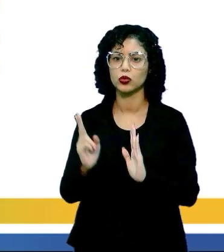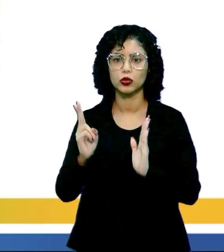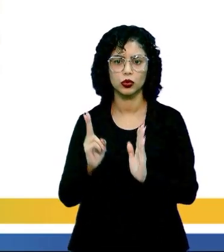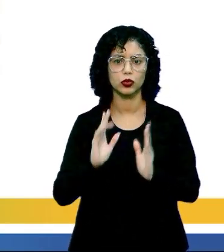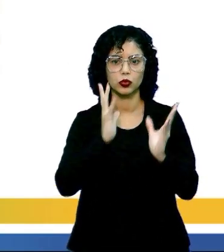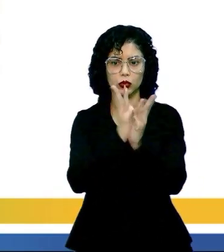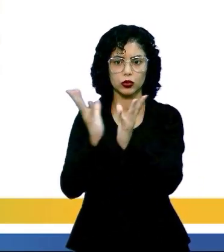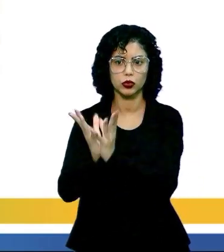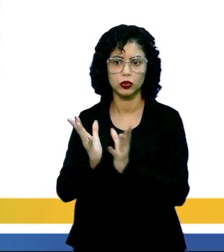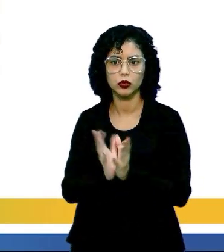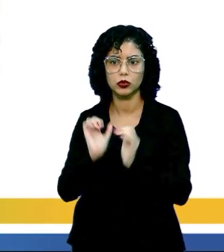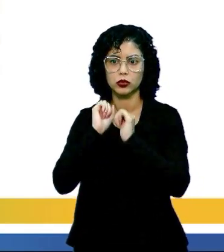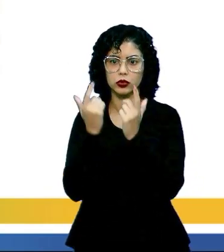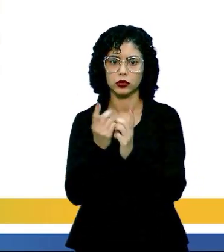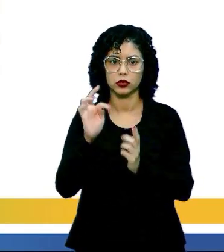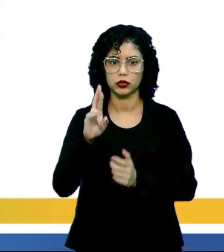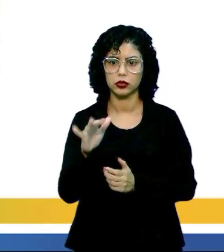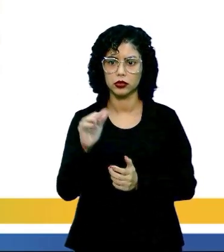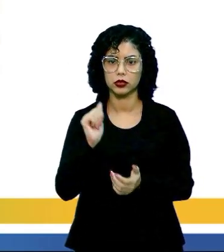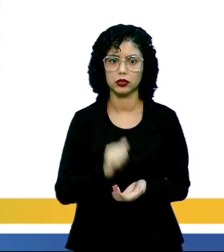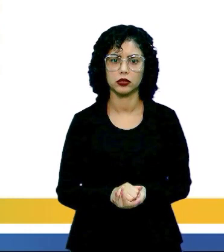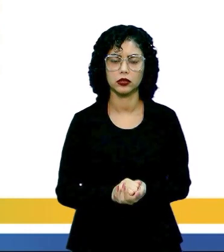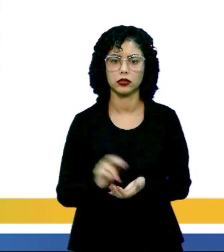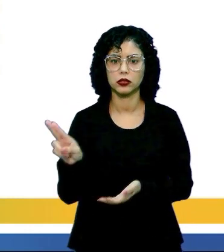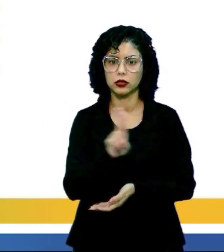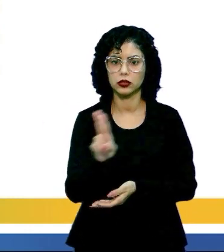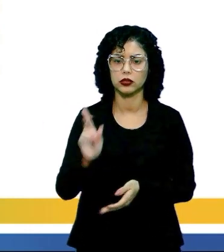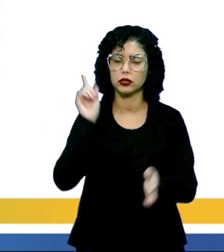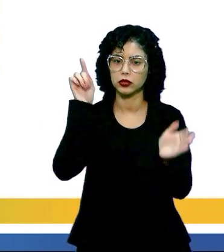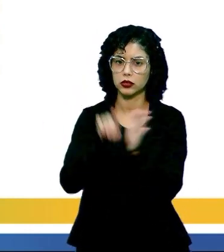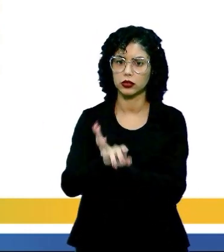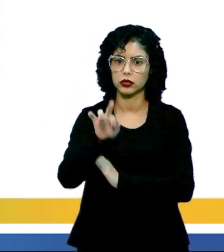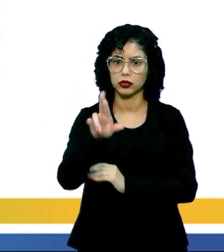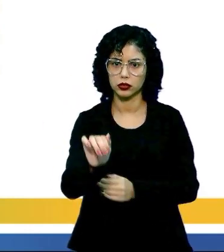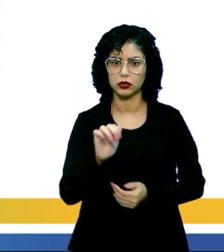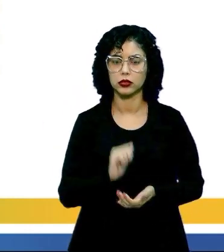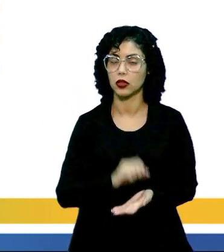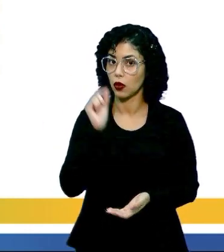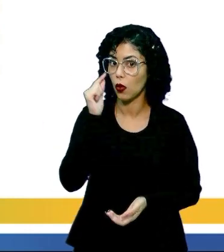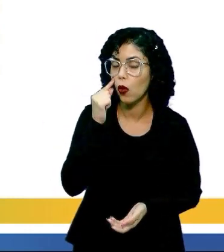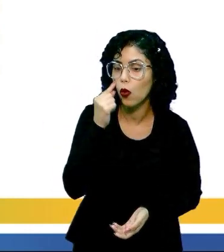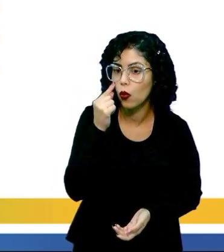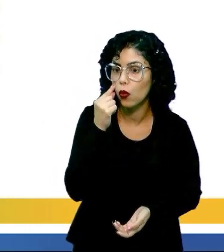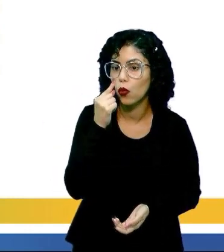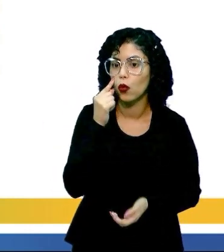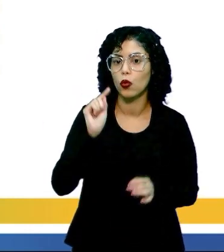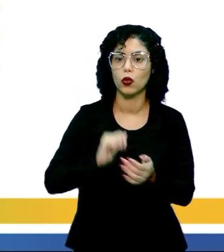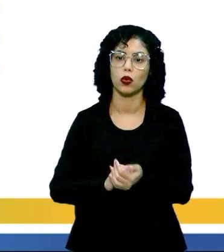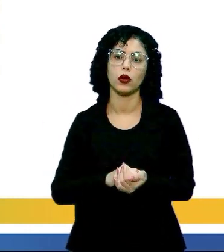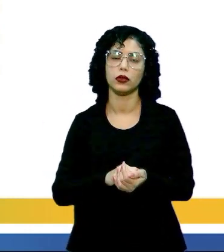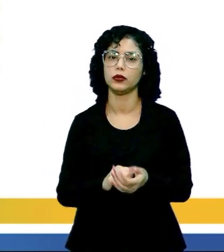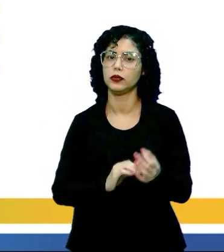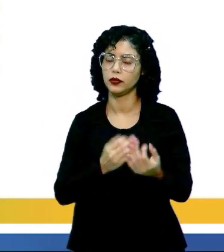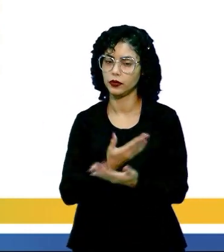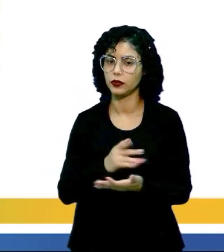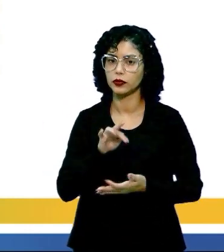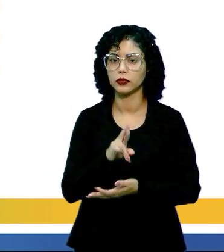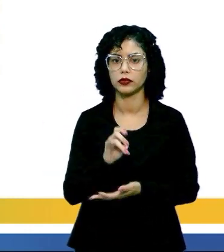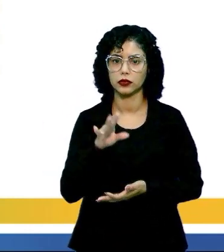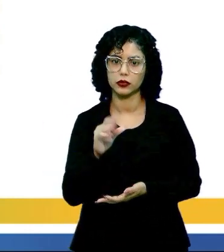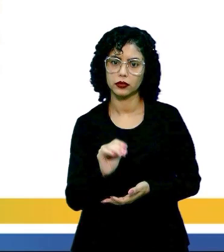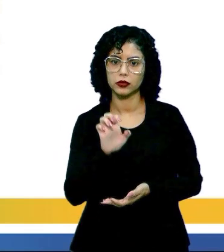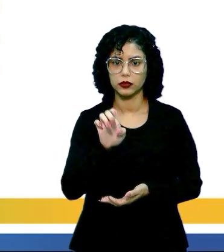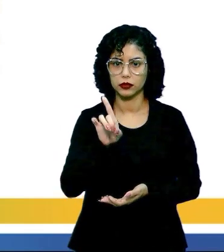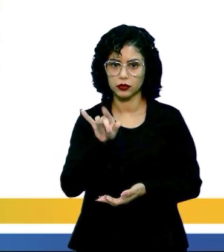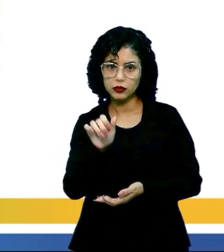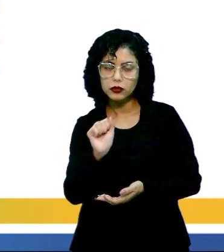por tribos, assembleia tribal, que nomeava questores e edes. Olha lá nos cargos políticos, né? Os questores